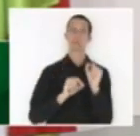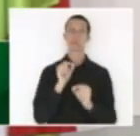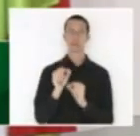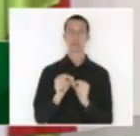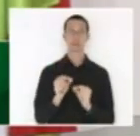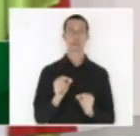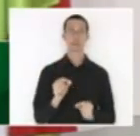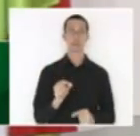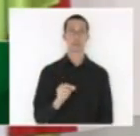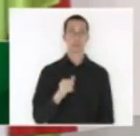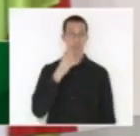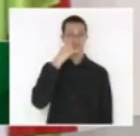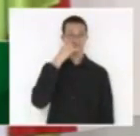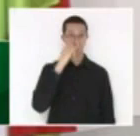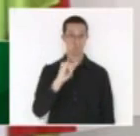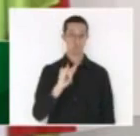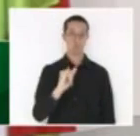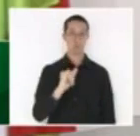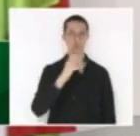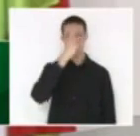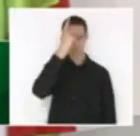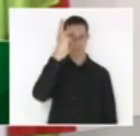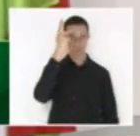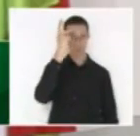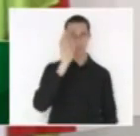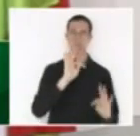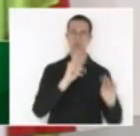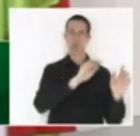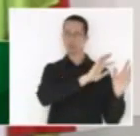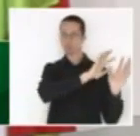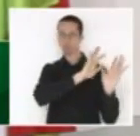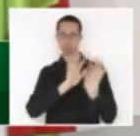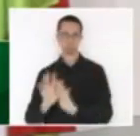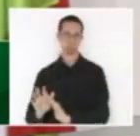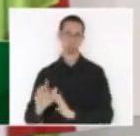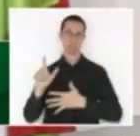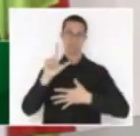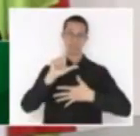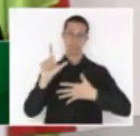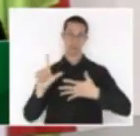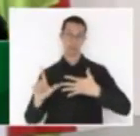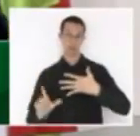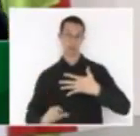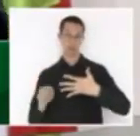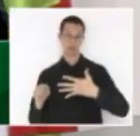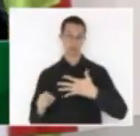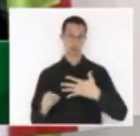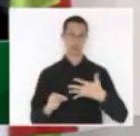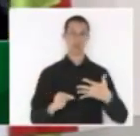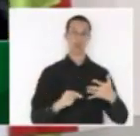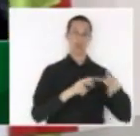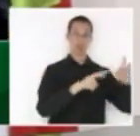a litoralização, que ela vinha esvaziando o campo,